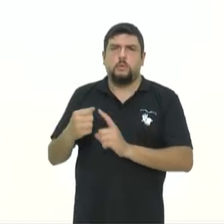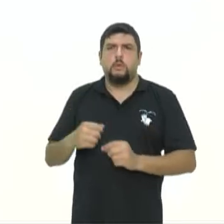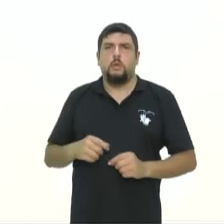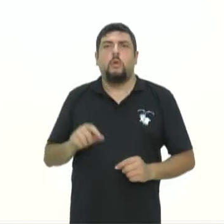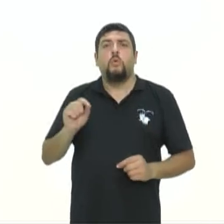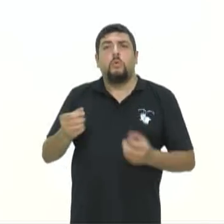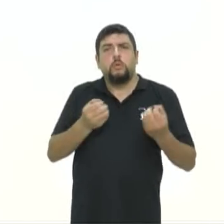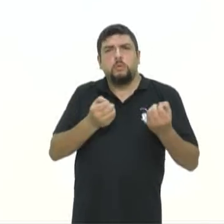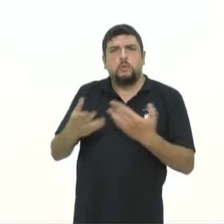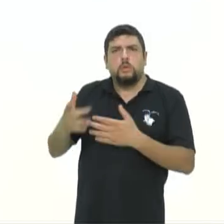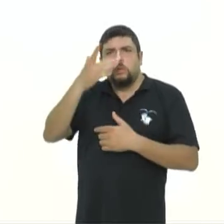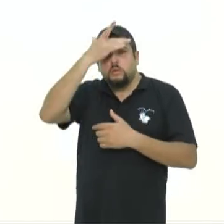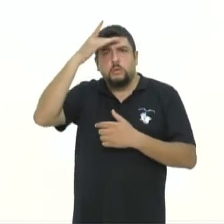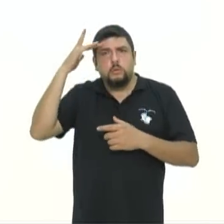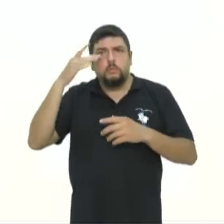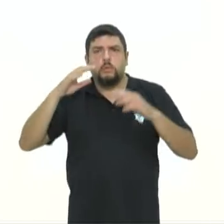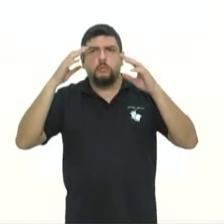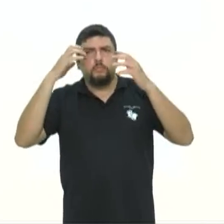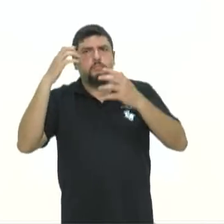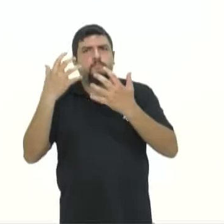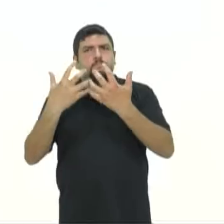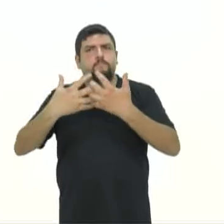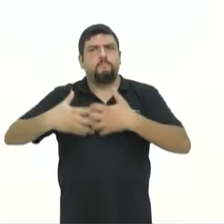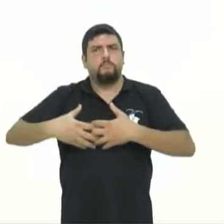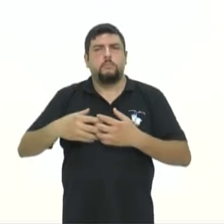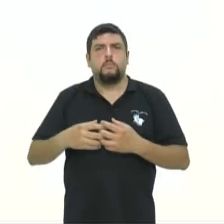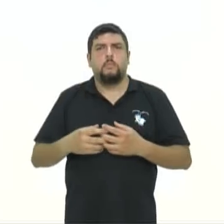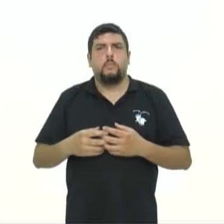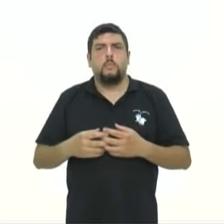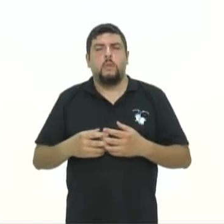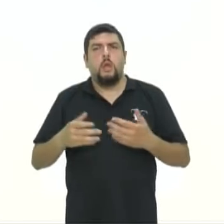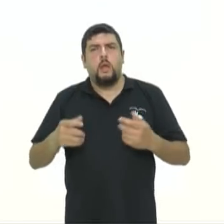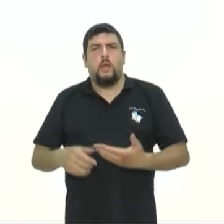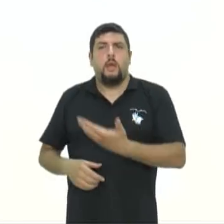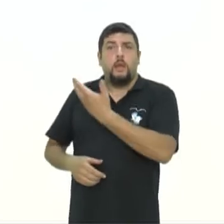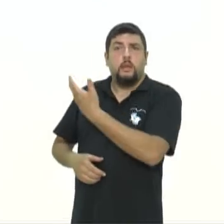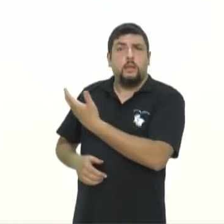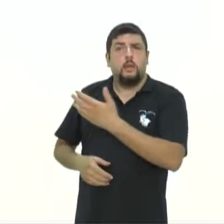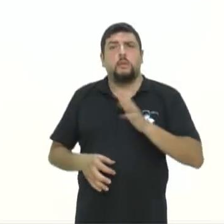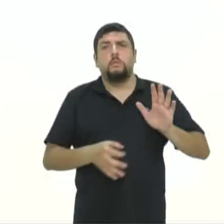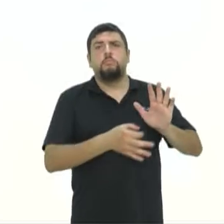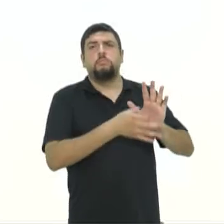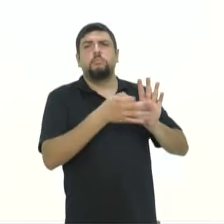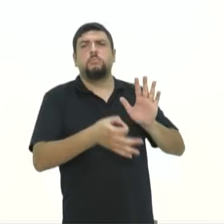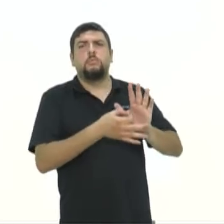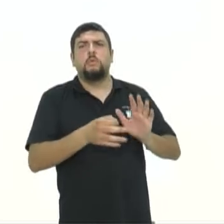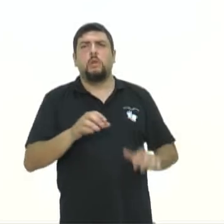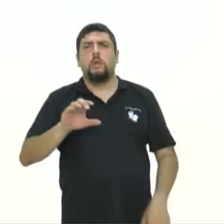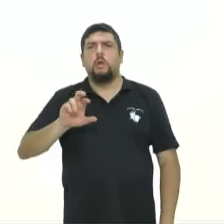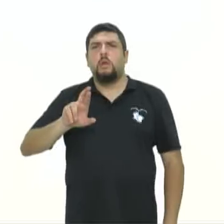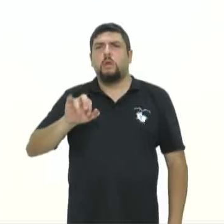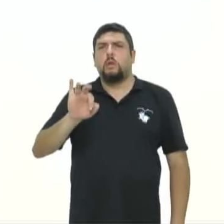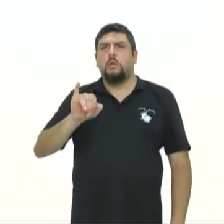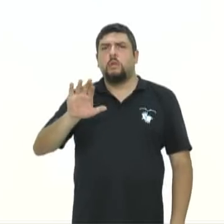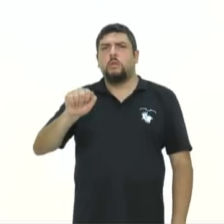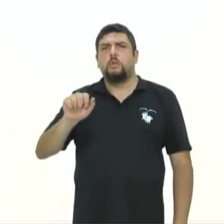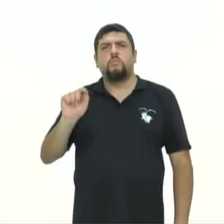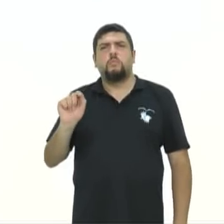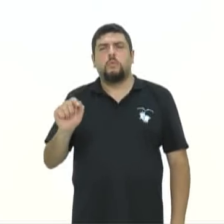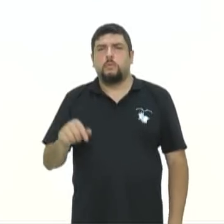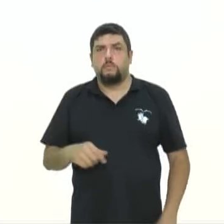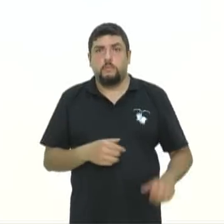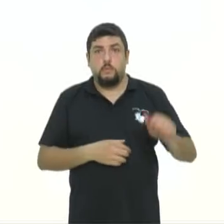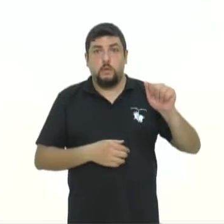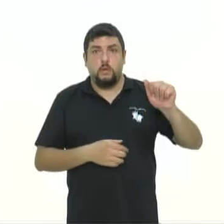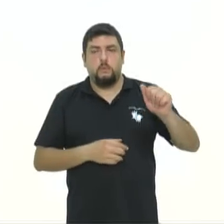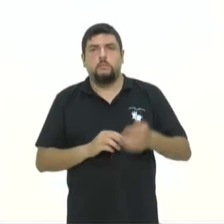pessoas refletirem. E de que trata essa crítica feita nessa charge que nós estamos analisando nessa aula? Alternativa A,